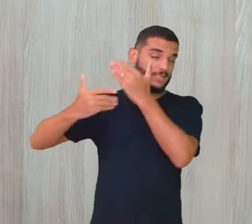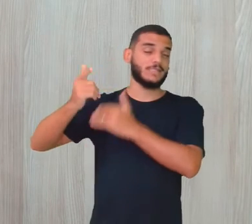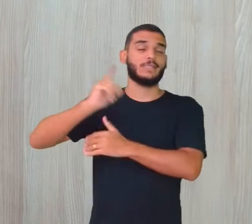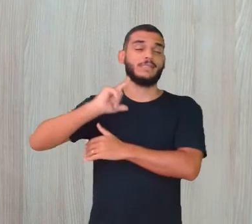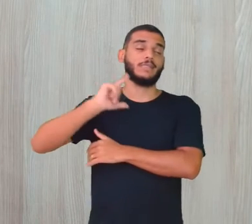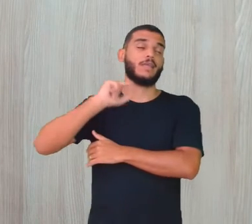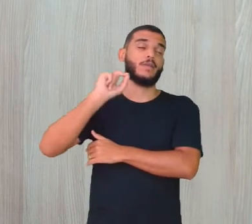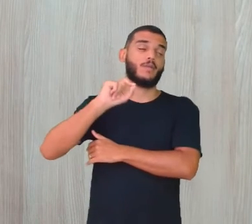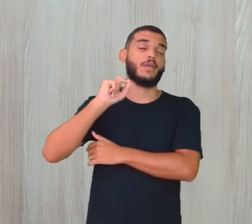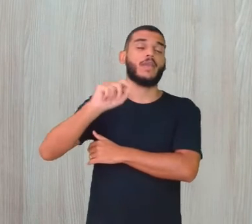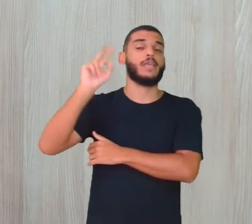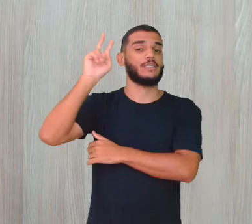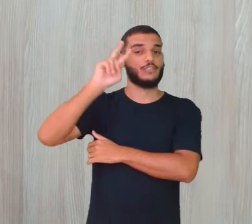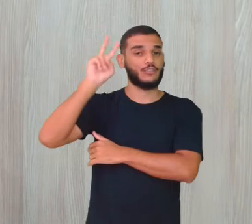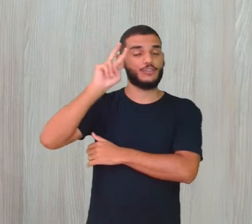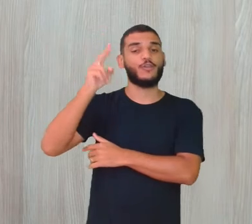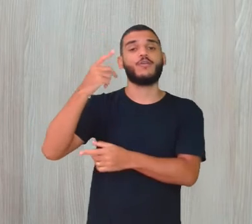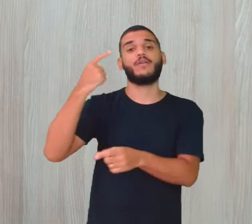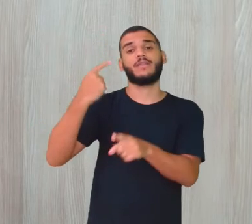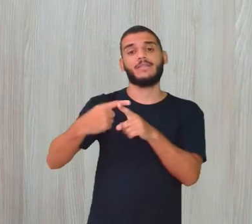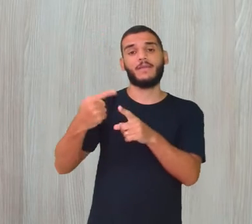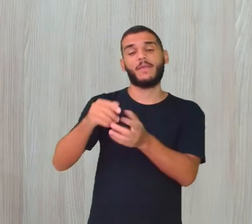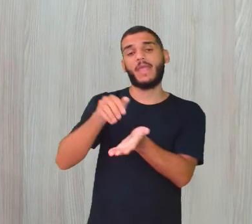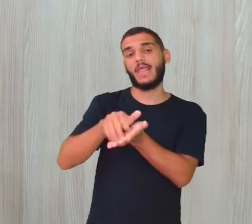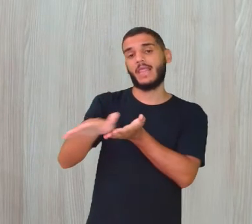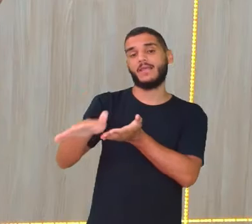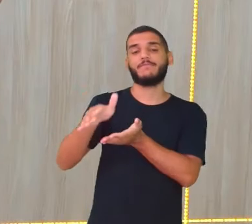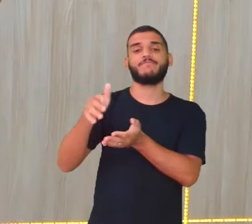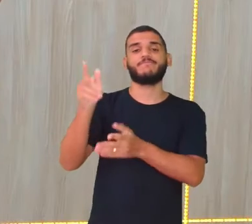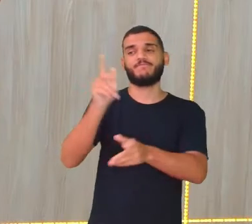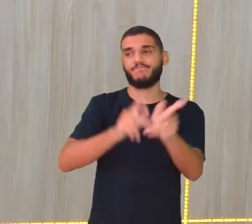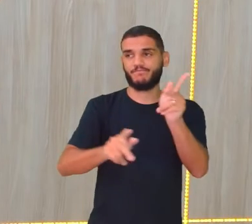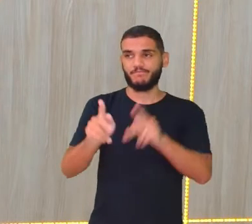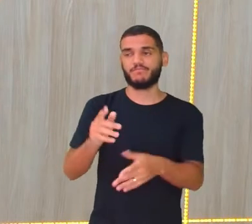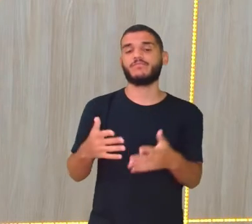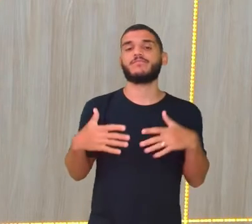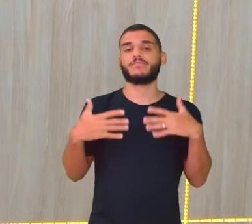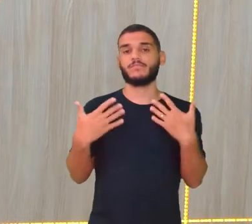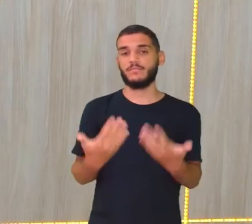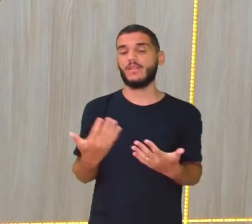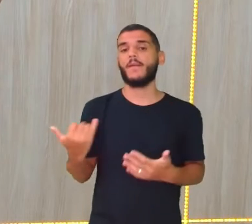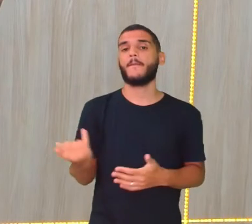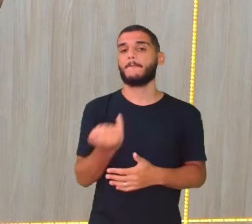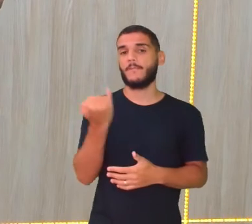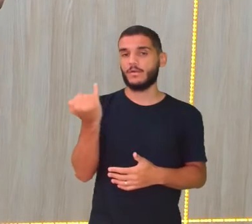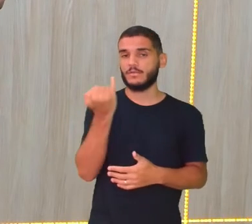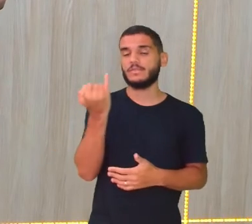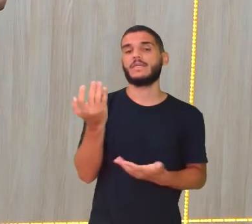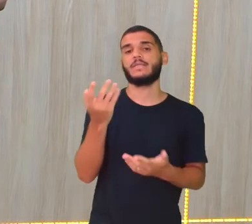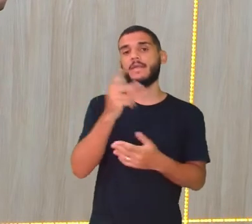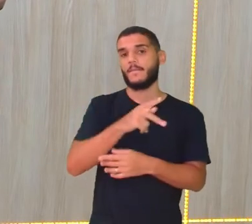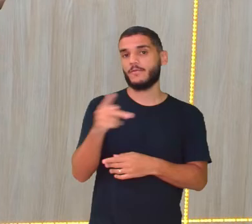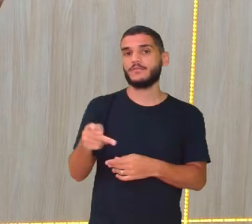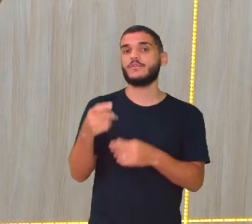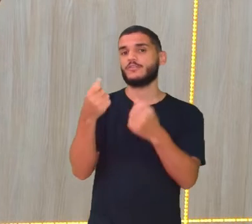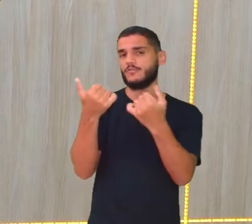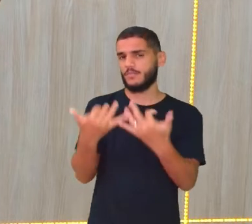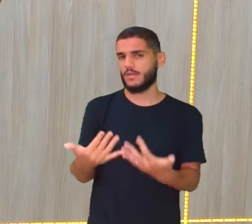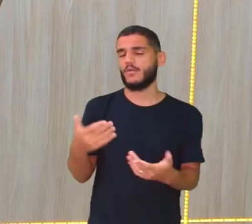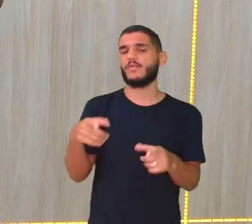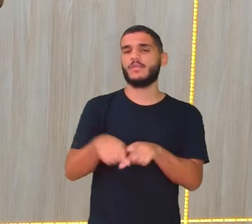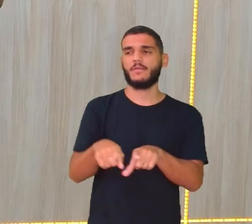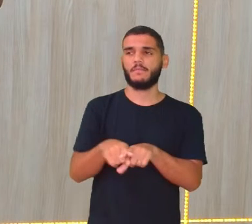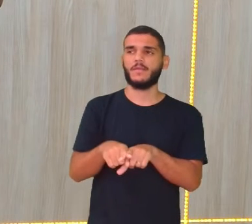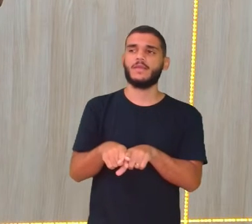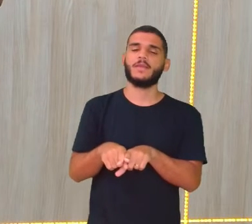muito tempo excluiu essa população. E uma coisa muito importante, né, que a professora Vanessa chamou a atenção aqui, que é essa